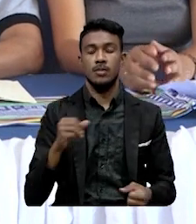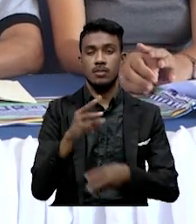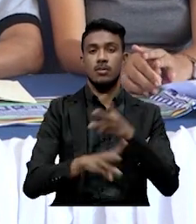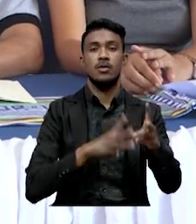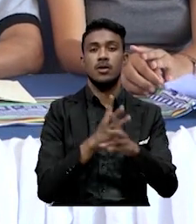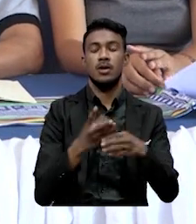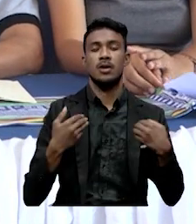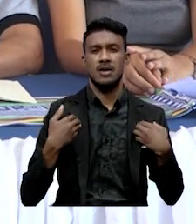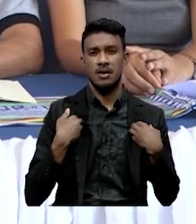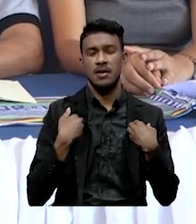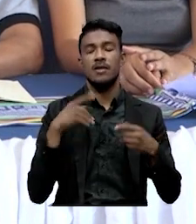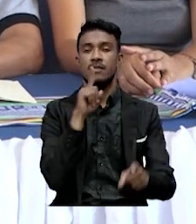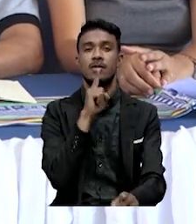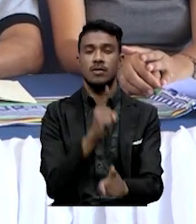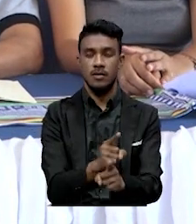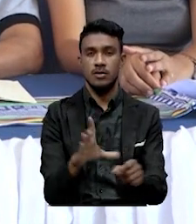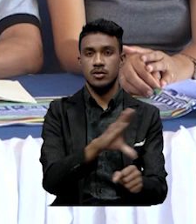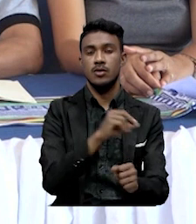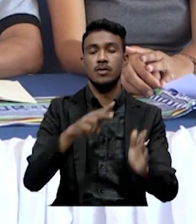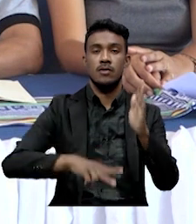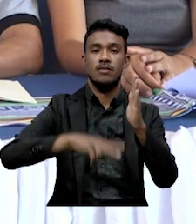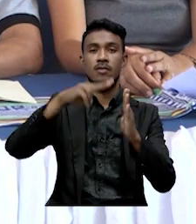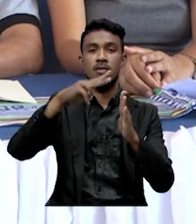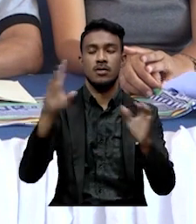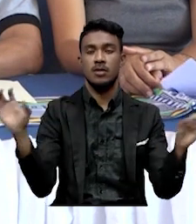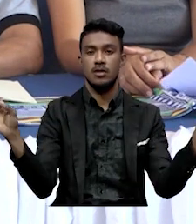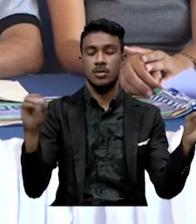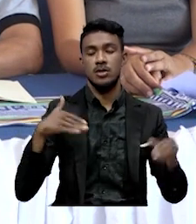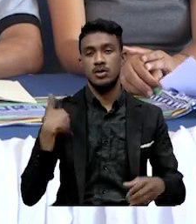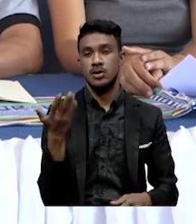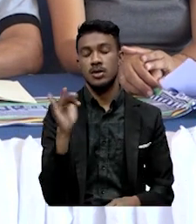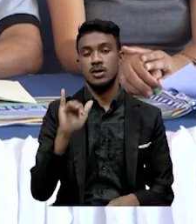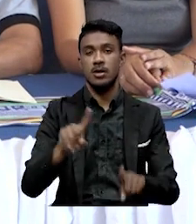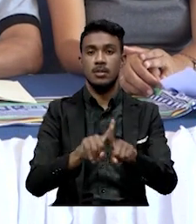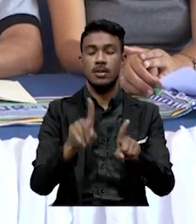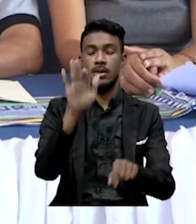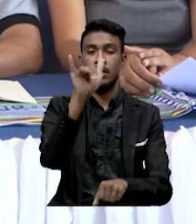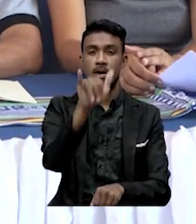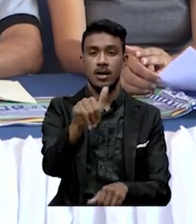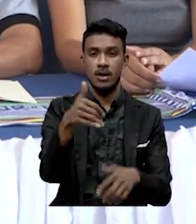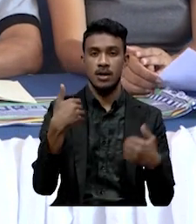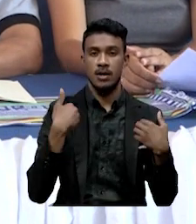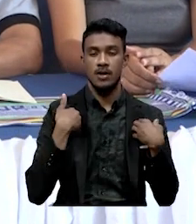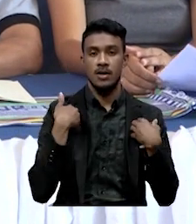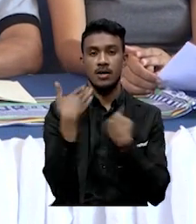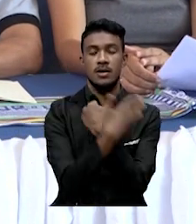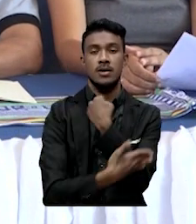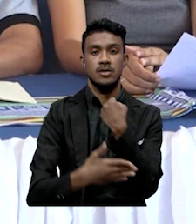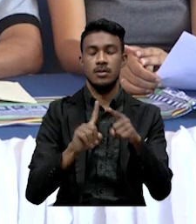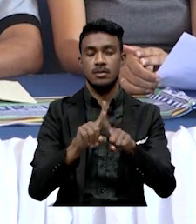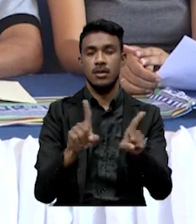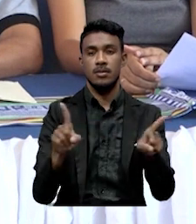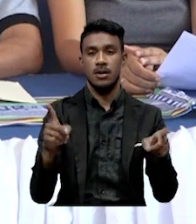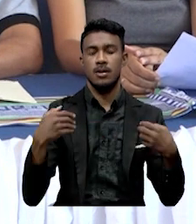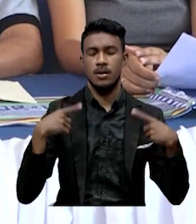ni significado no valor Laos de ba foi ensaiasira nebe hela e região maibe